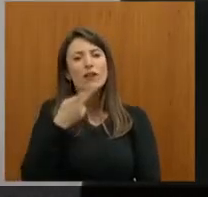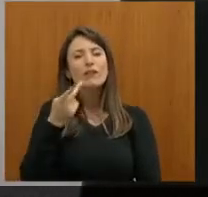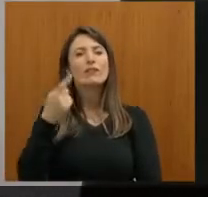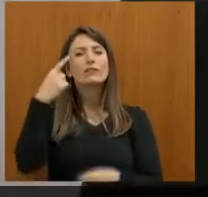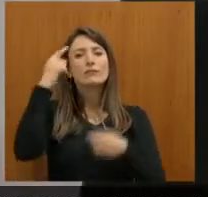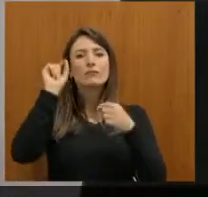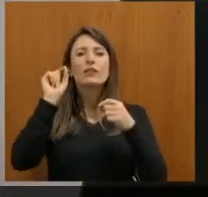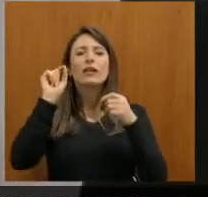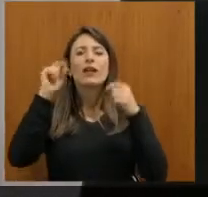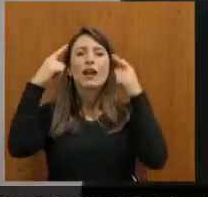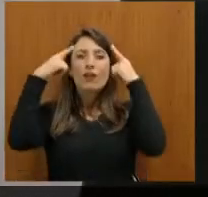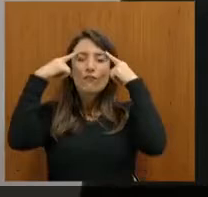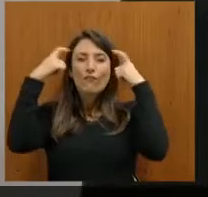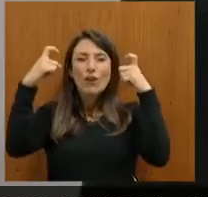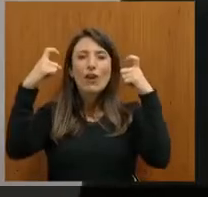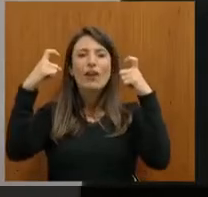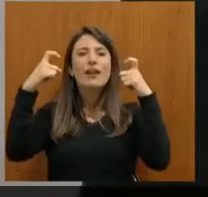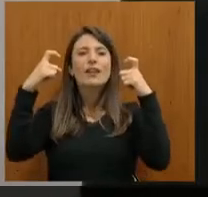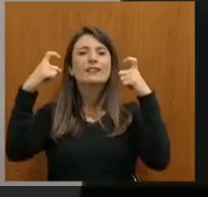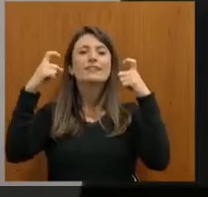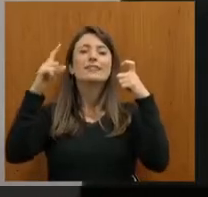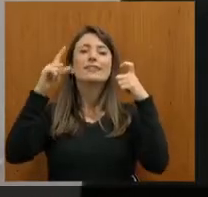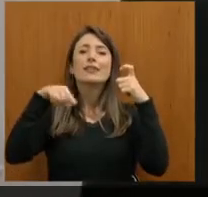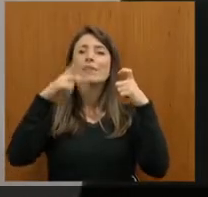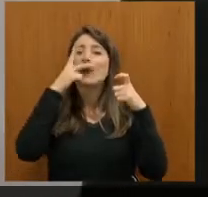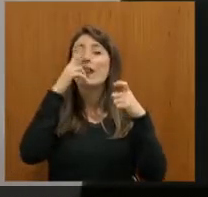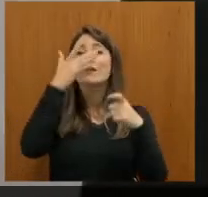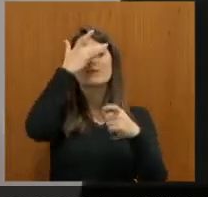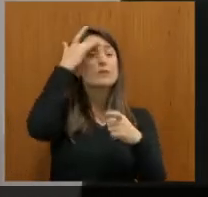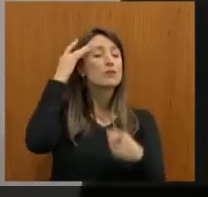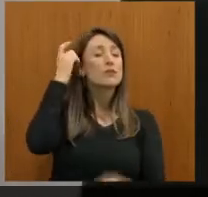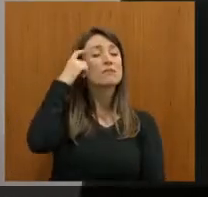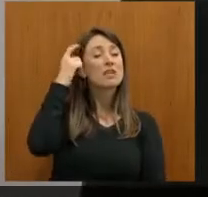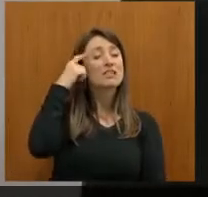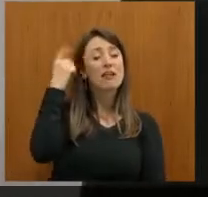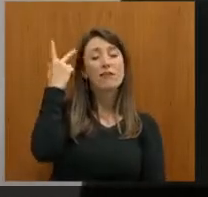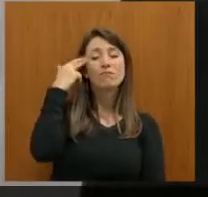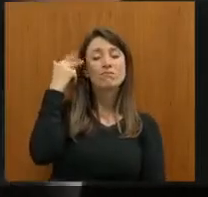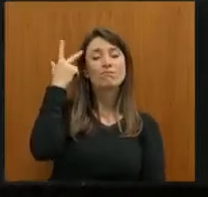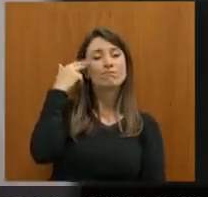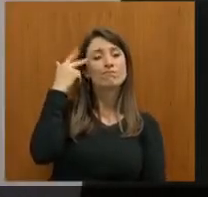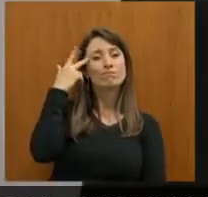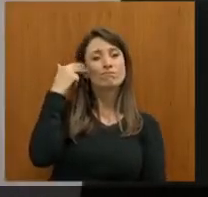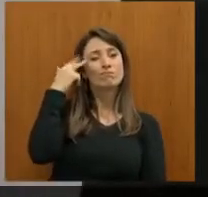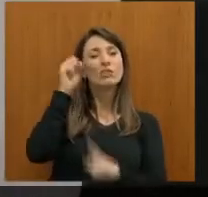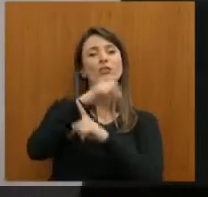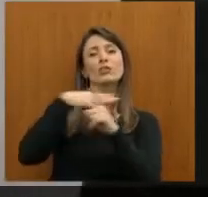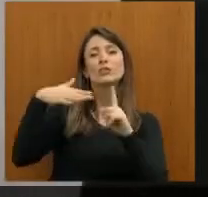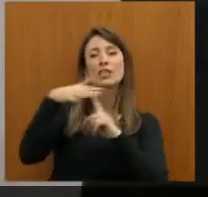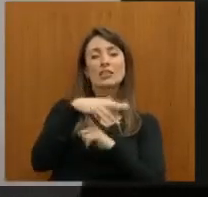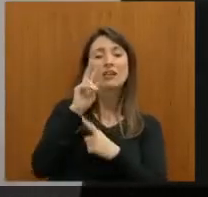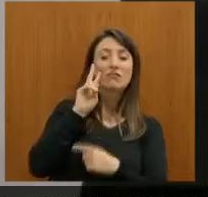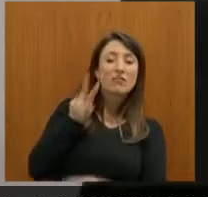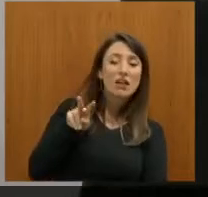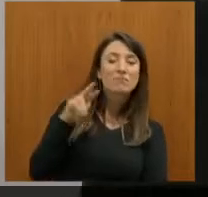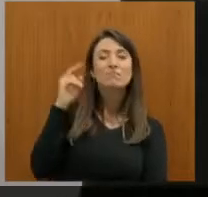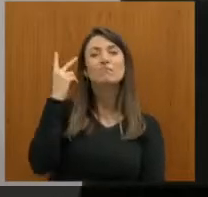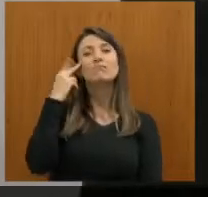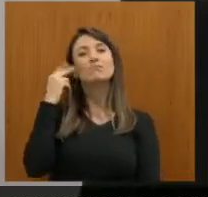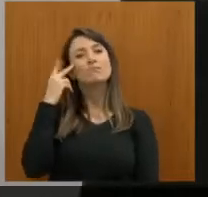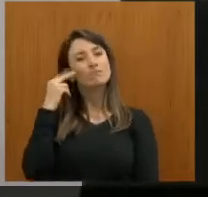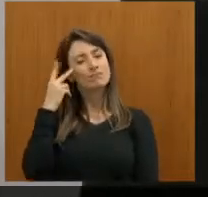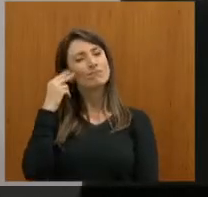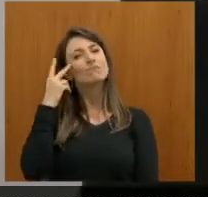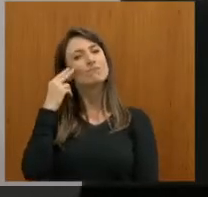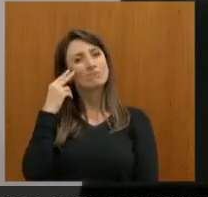violência que infelizmente é naturalizada na nossa sociedade e que